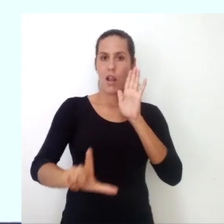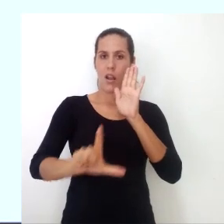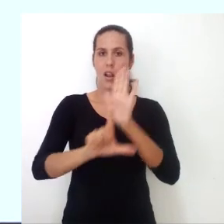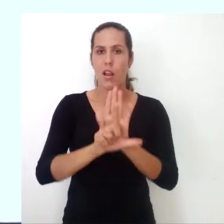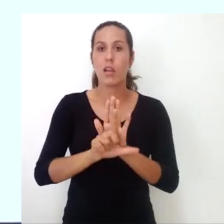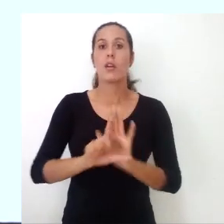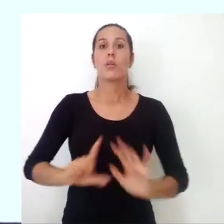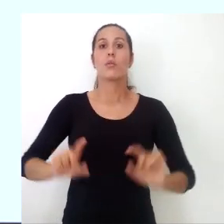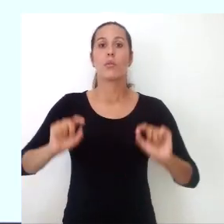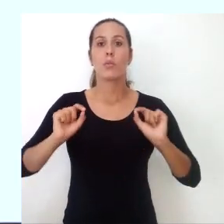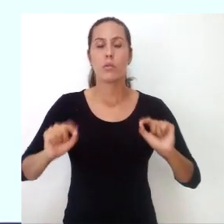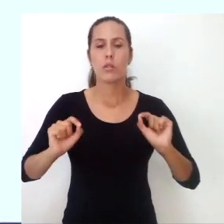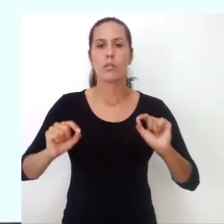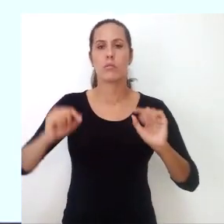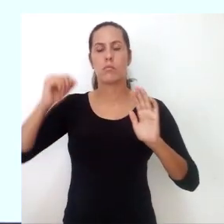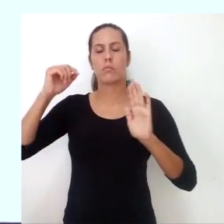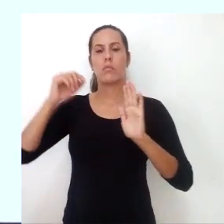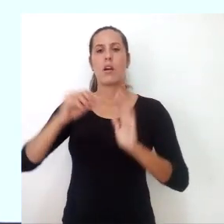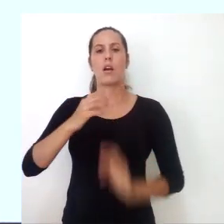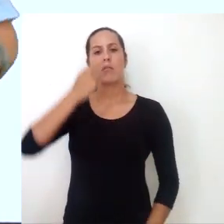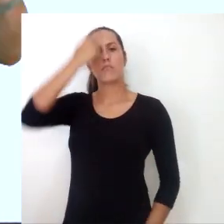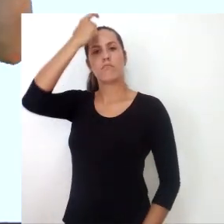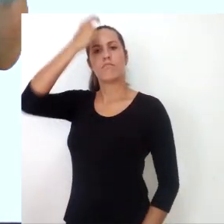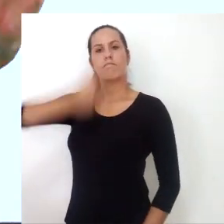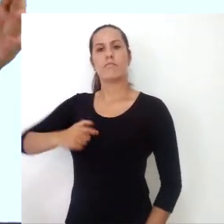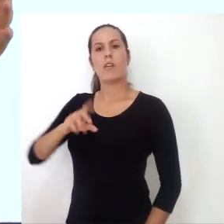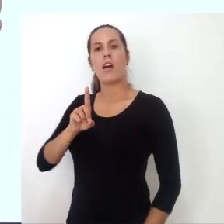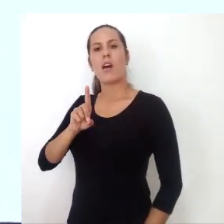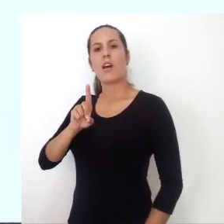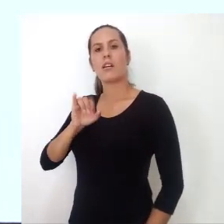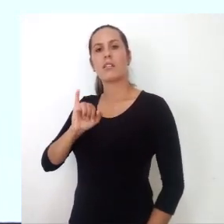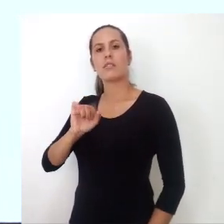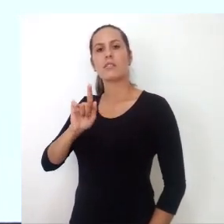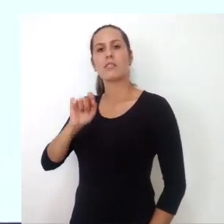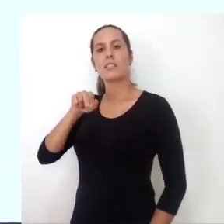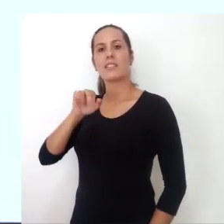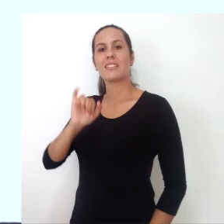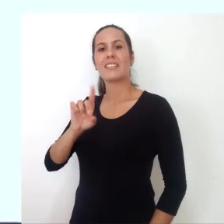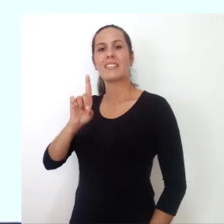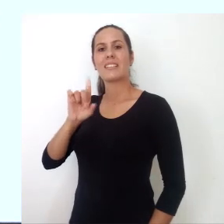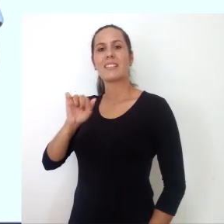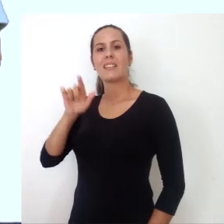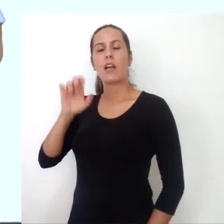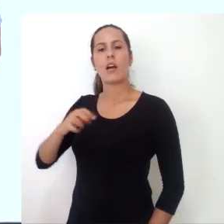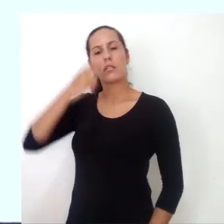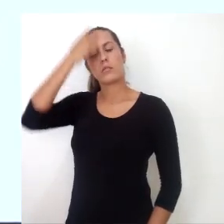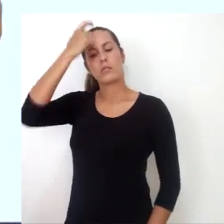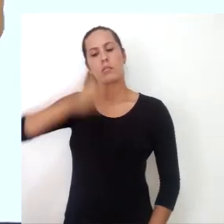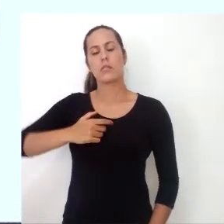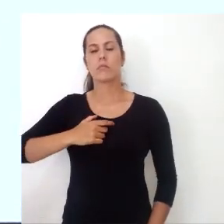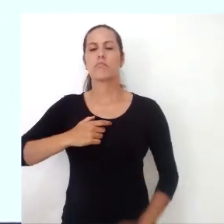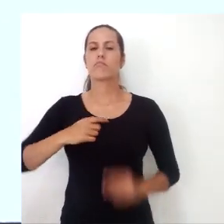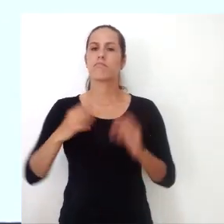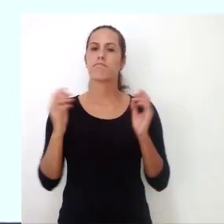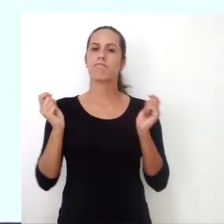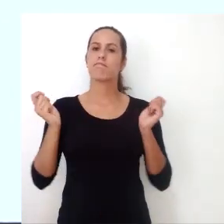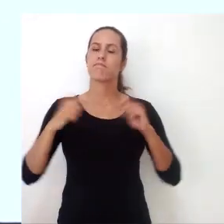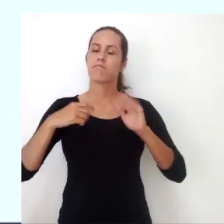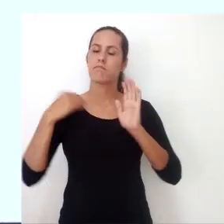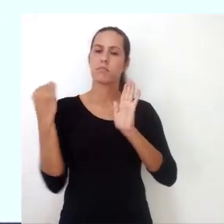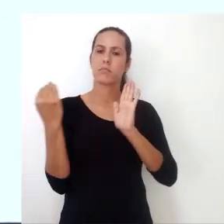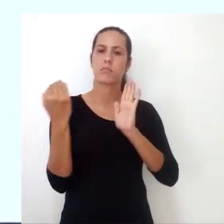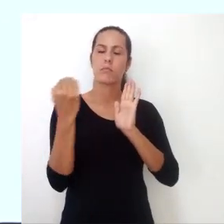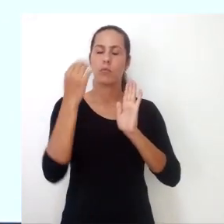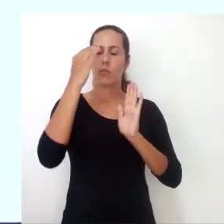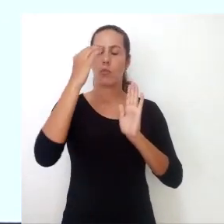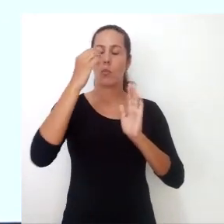a dignidade humana. Então foi preciso, entre aspas, a questão de o homem ver a barbárie